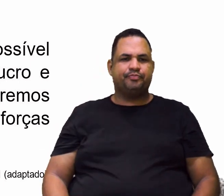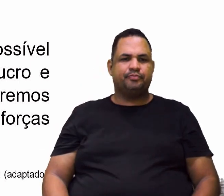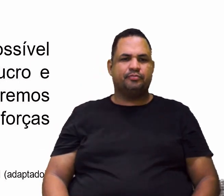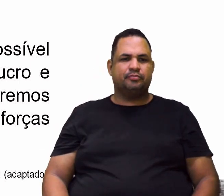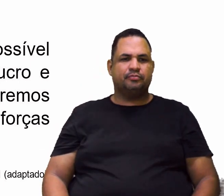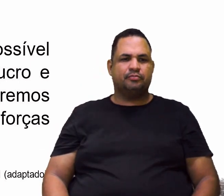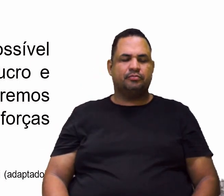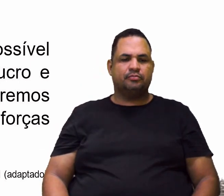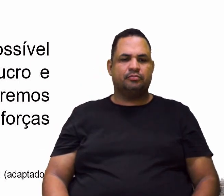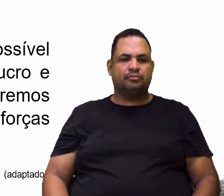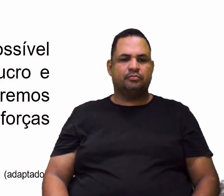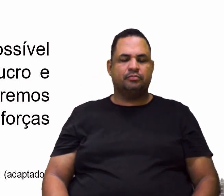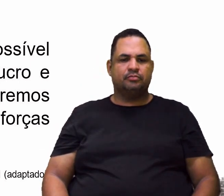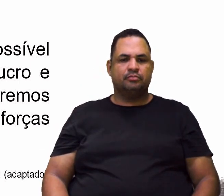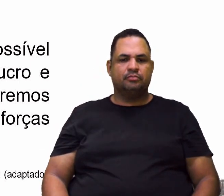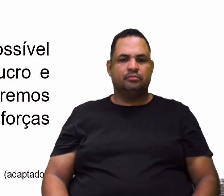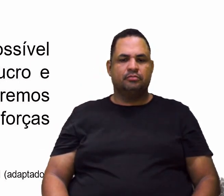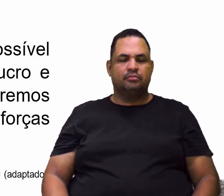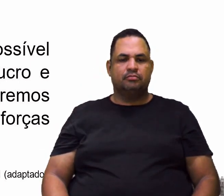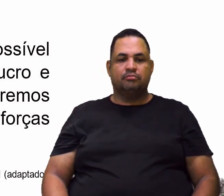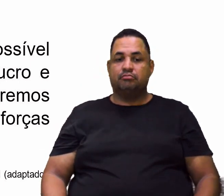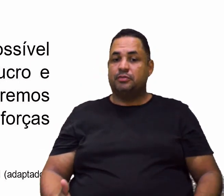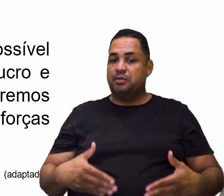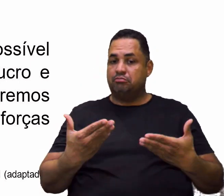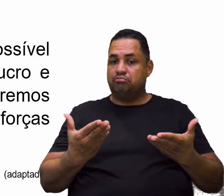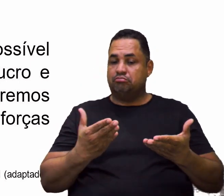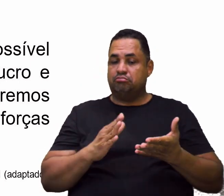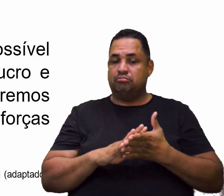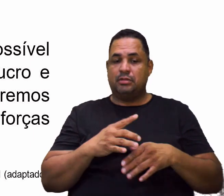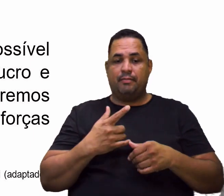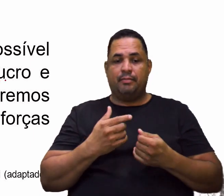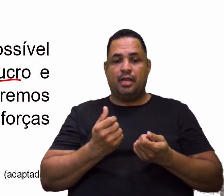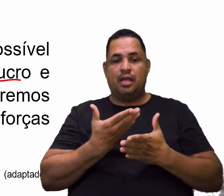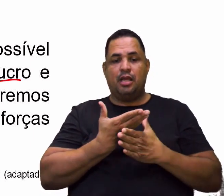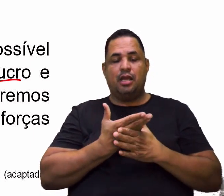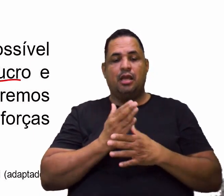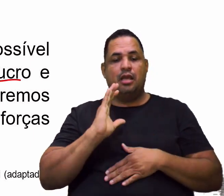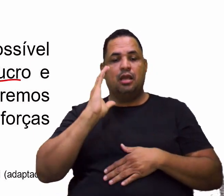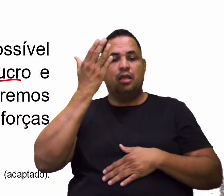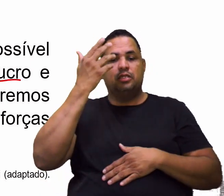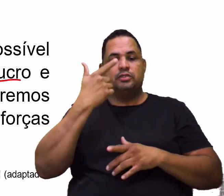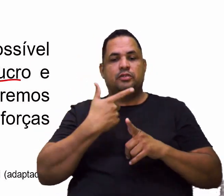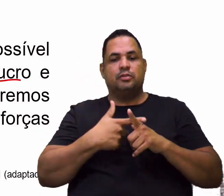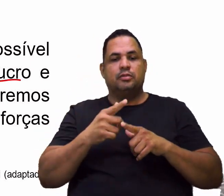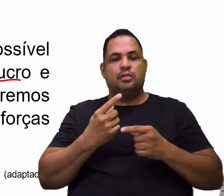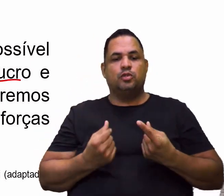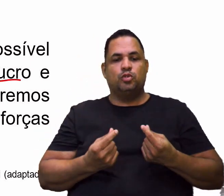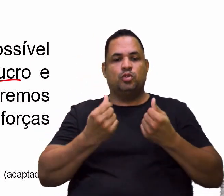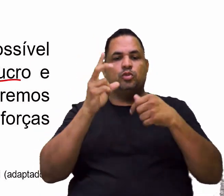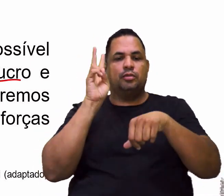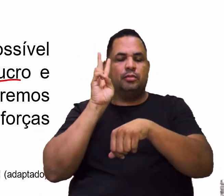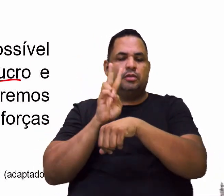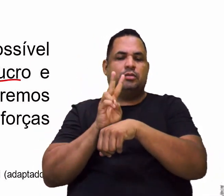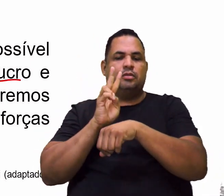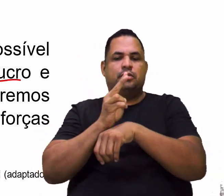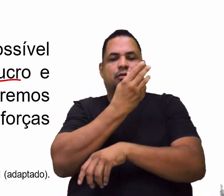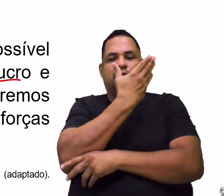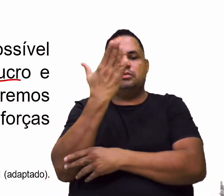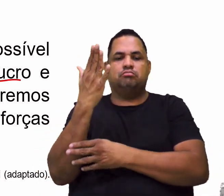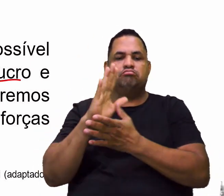morar. Enquanto não for possível resolver o dilema entre lucro e proteção ambiental,